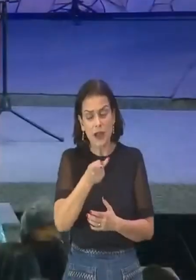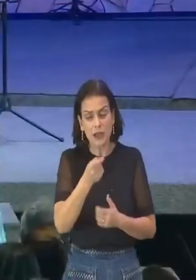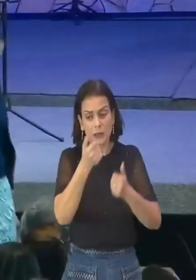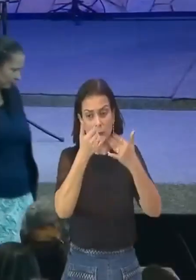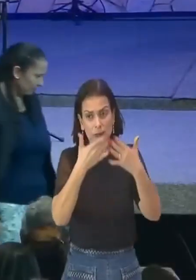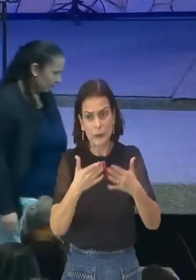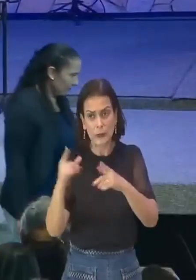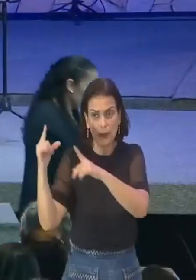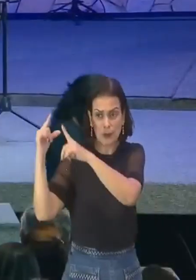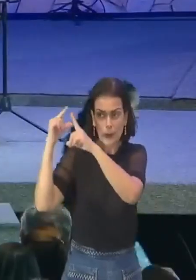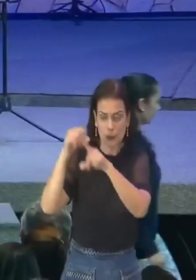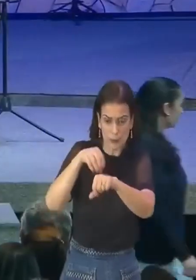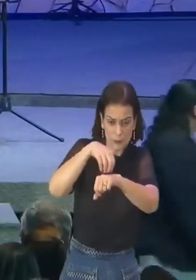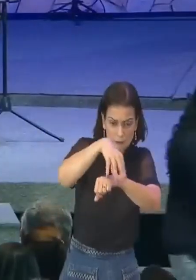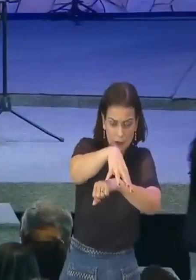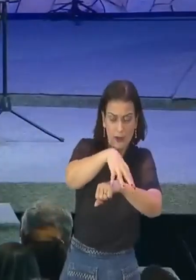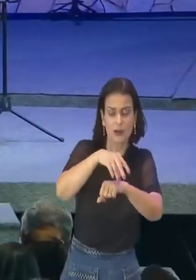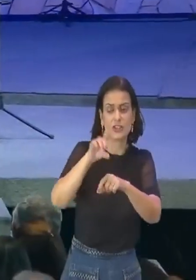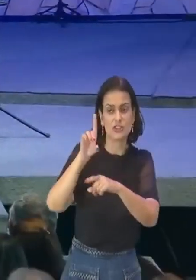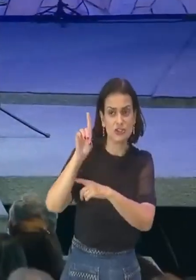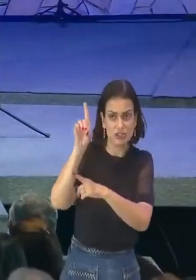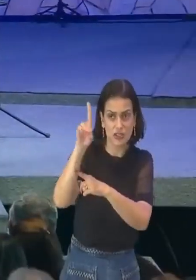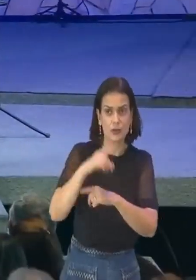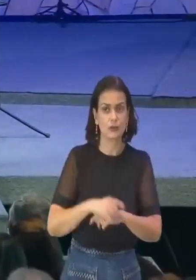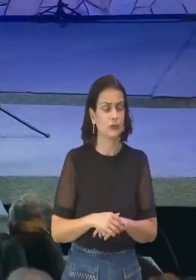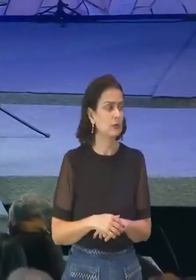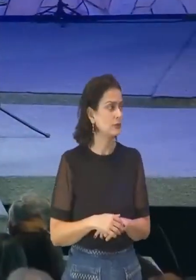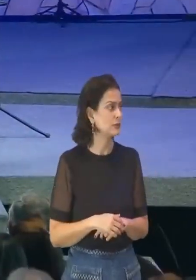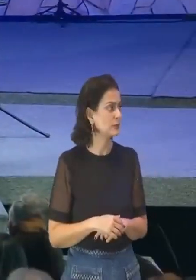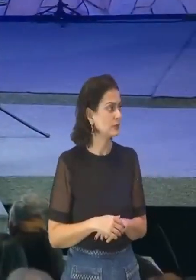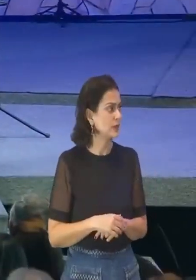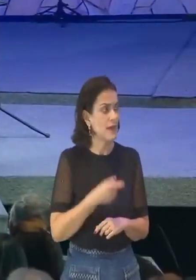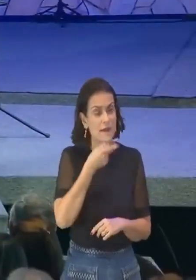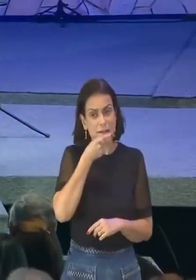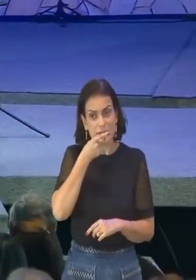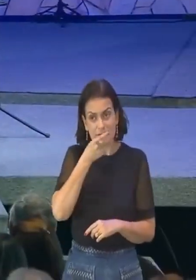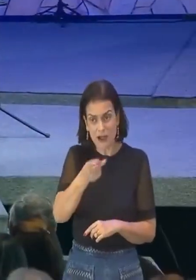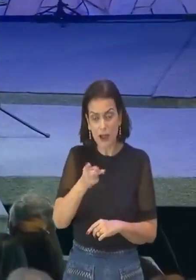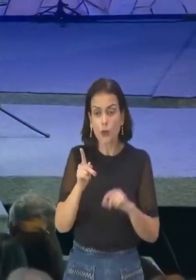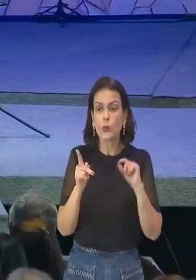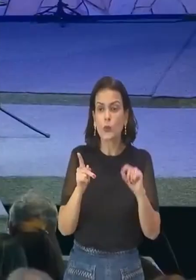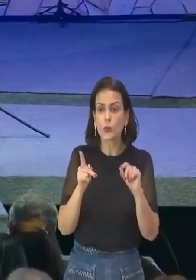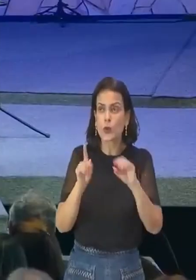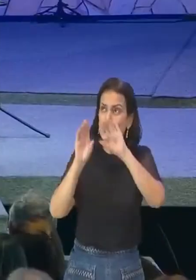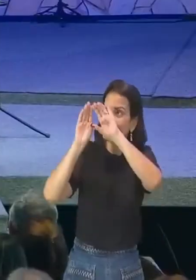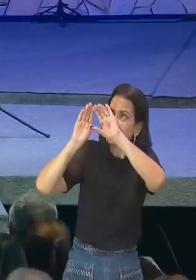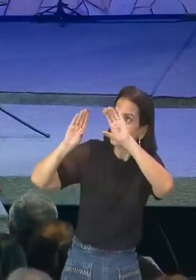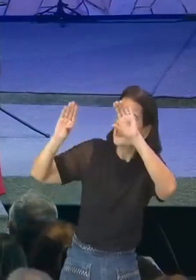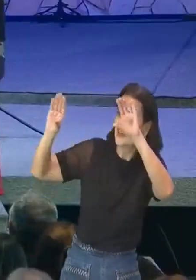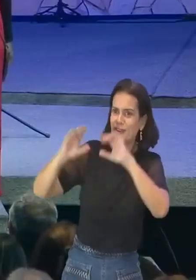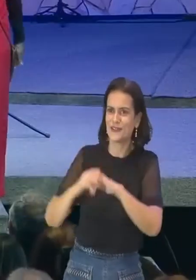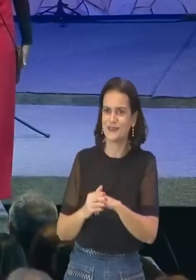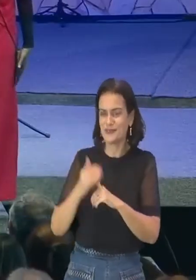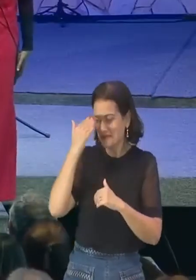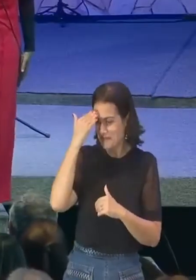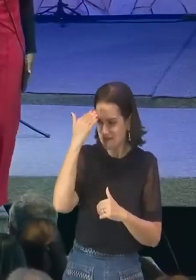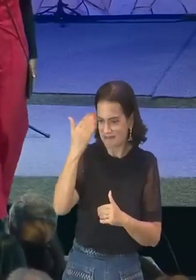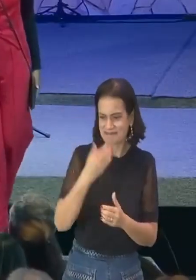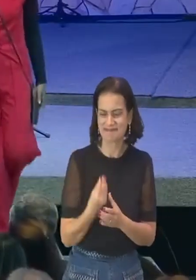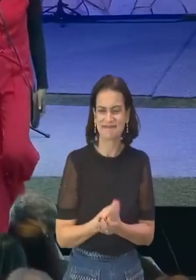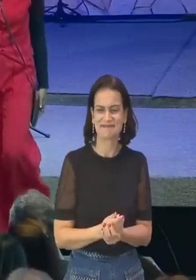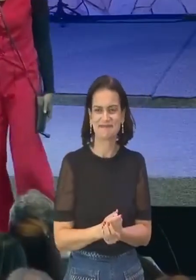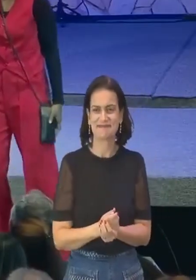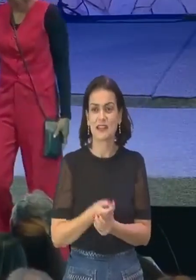a palavra de Deus, glória a Deus, obrigado. Eu falo sobre o céu, obrigado.